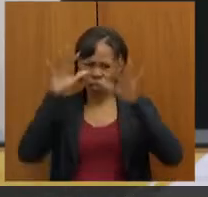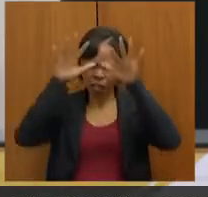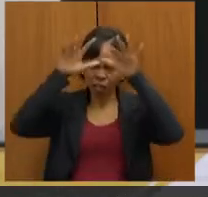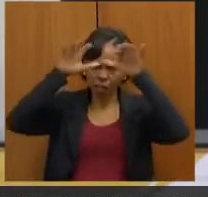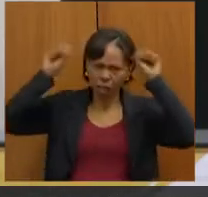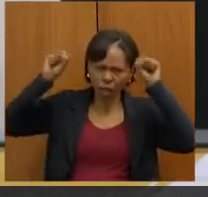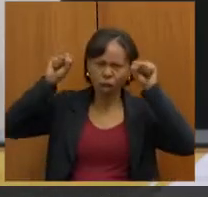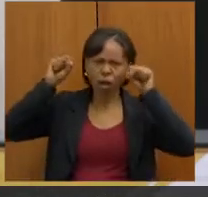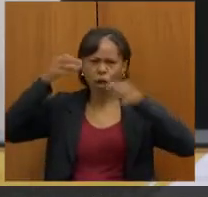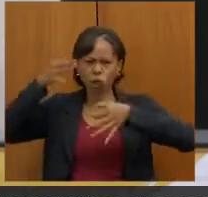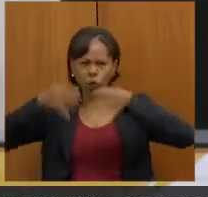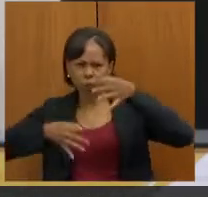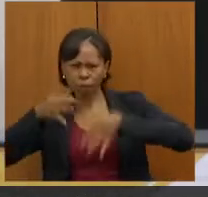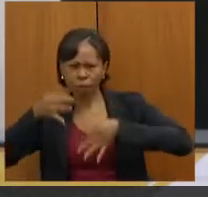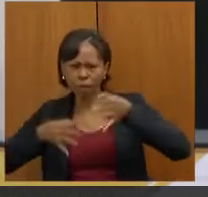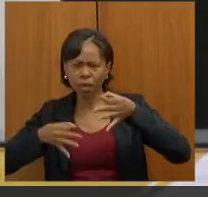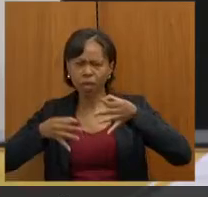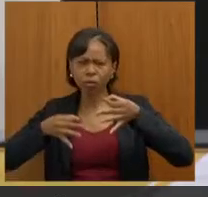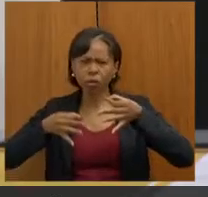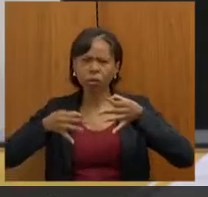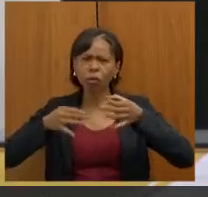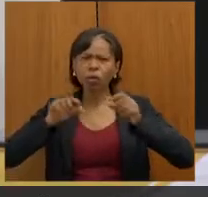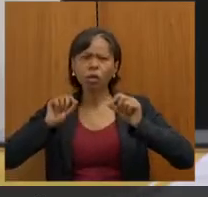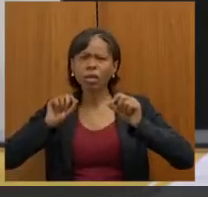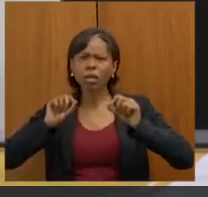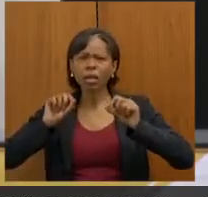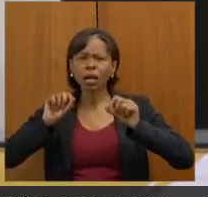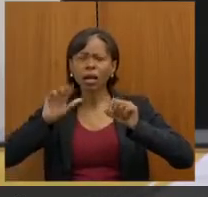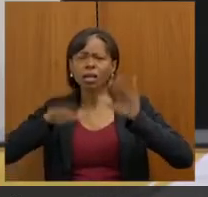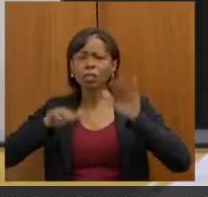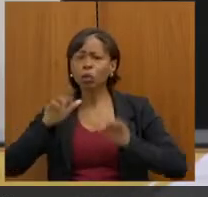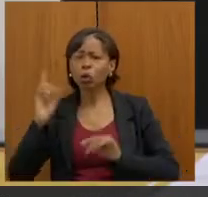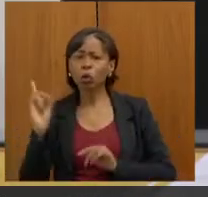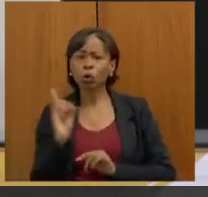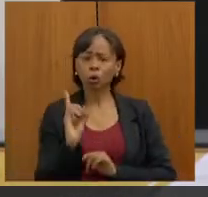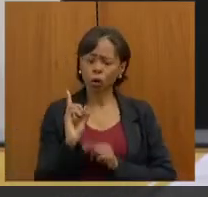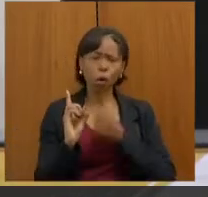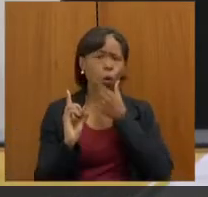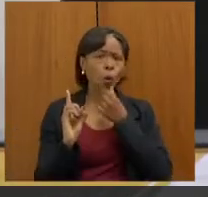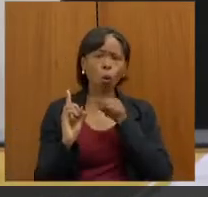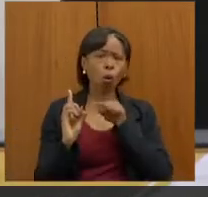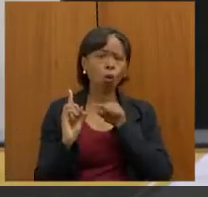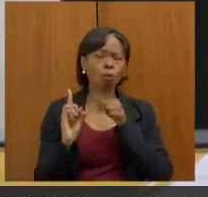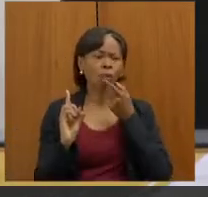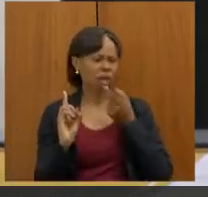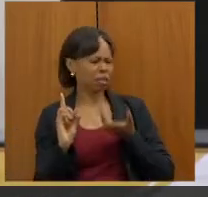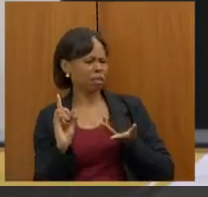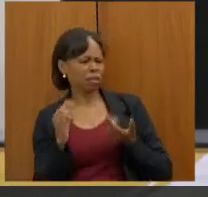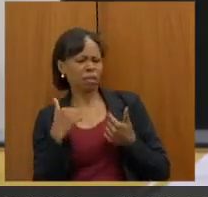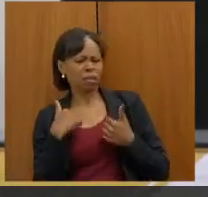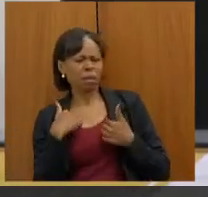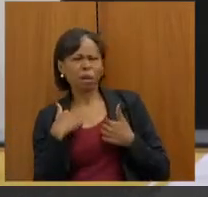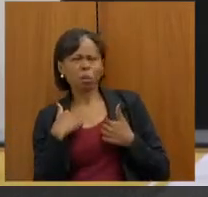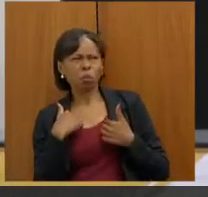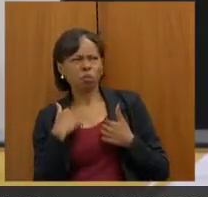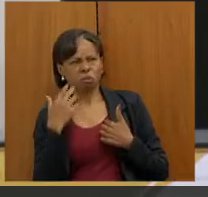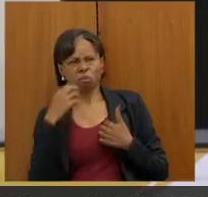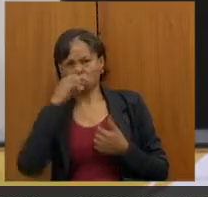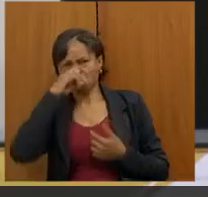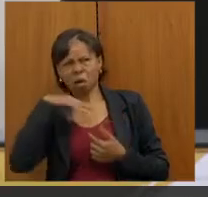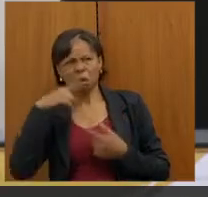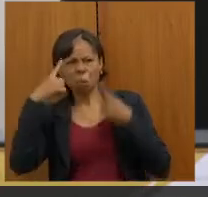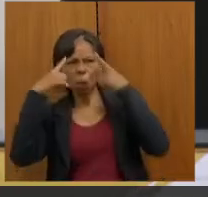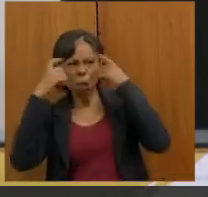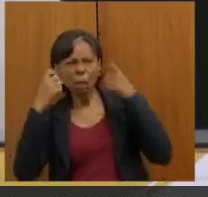que eles não identificam que estão praticando violência né é recorrente a fala de ah